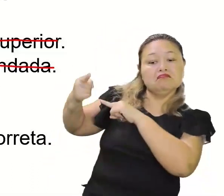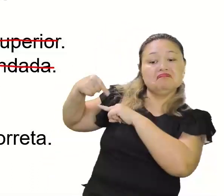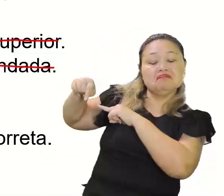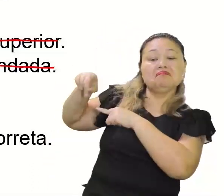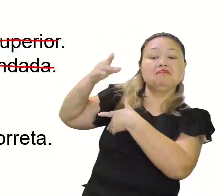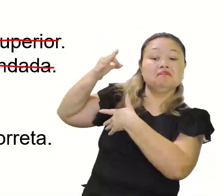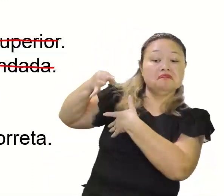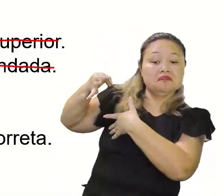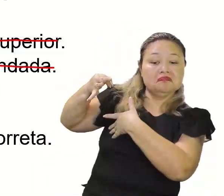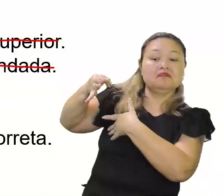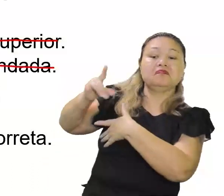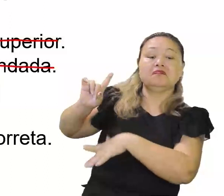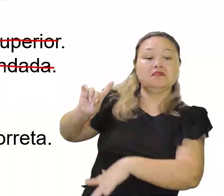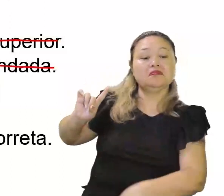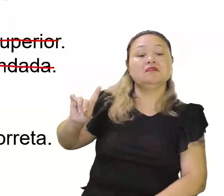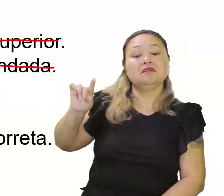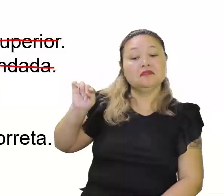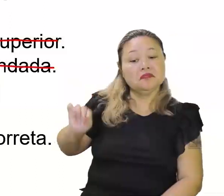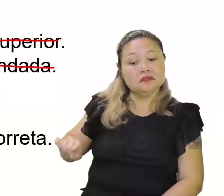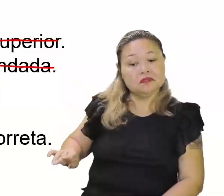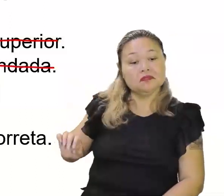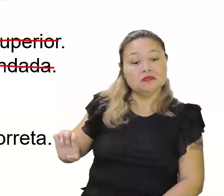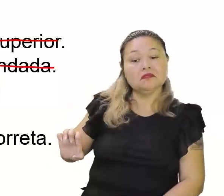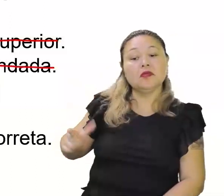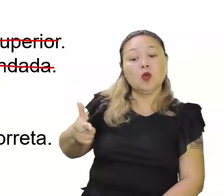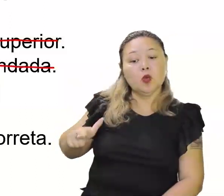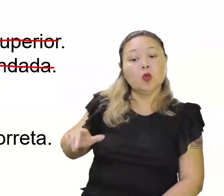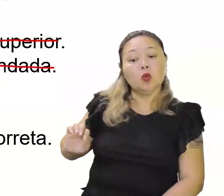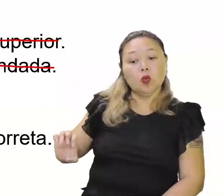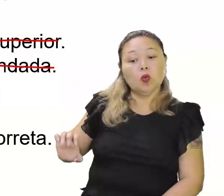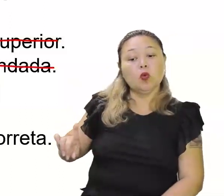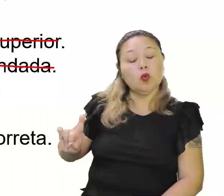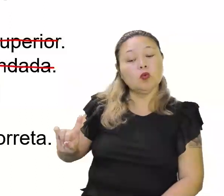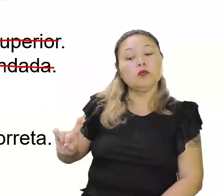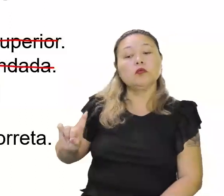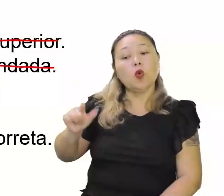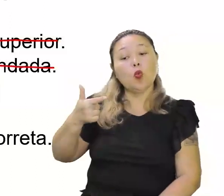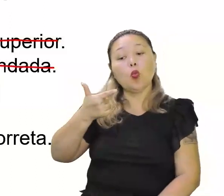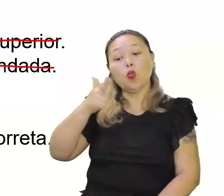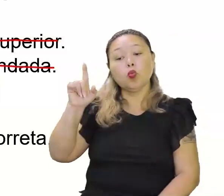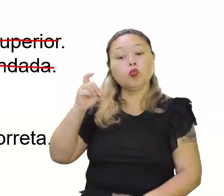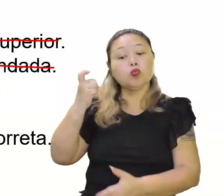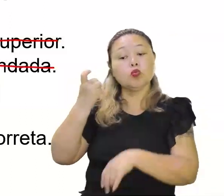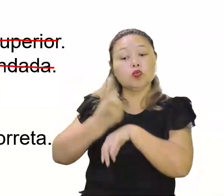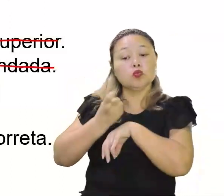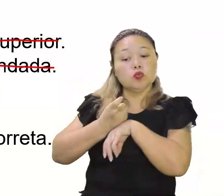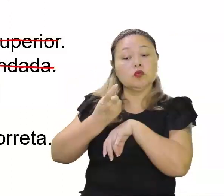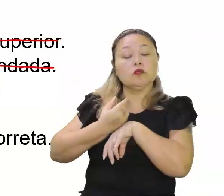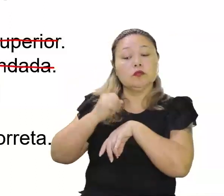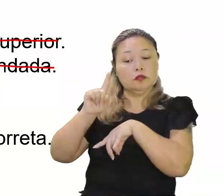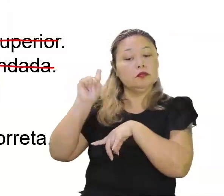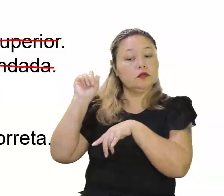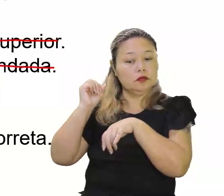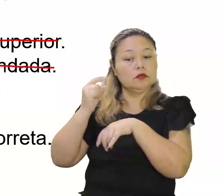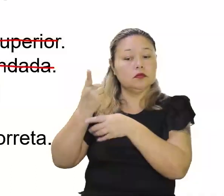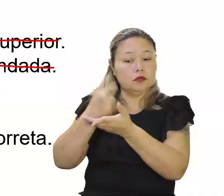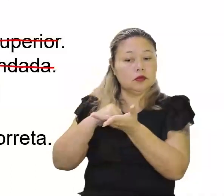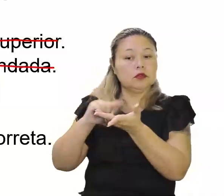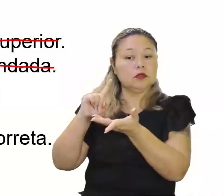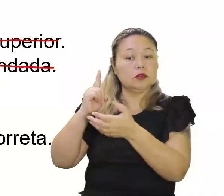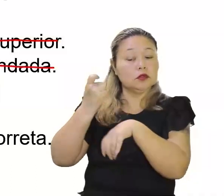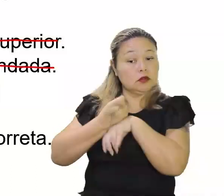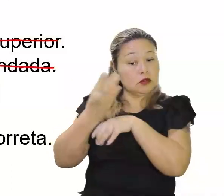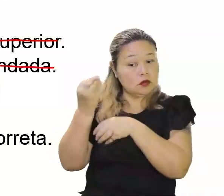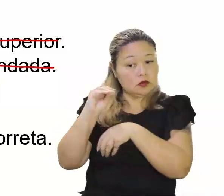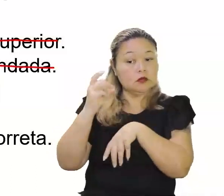está correta. Esse é um outro sólido. No Uma mapa figura... conceitual tinha lá embaixo, não é? Tinha mesmo, tinha ele lá.